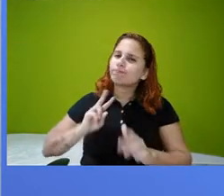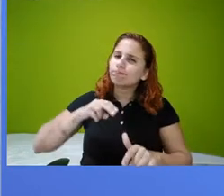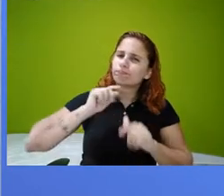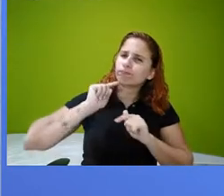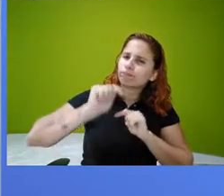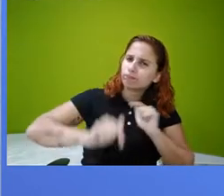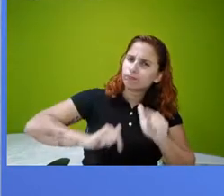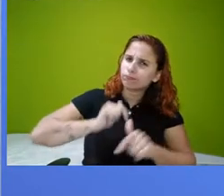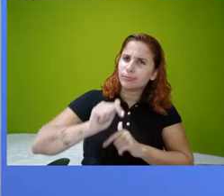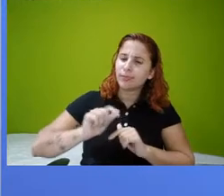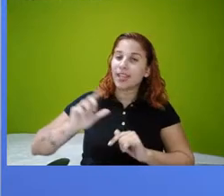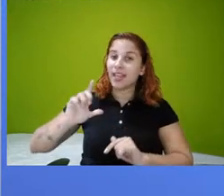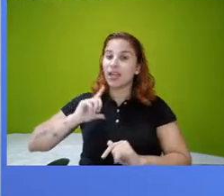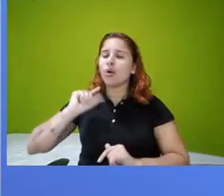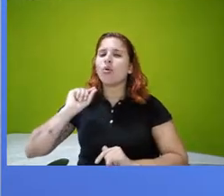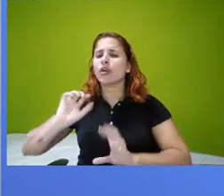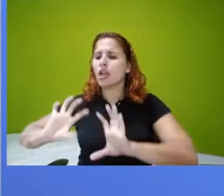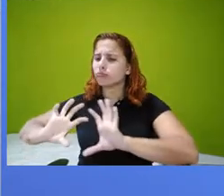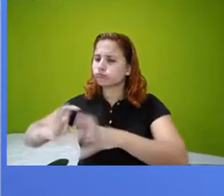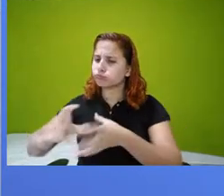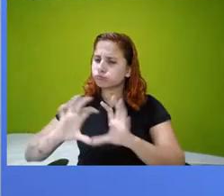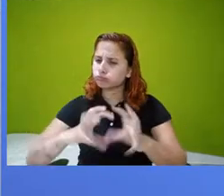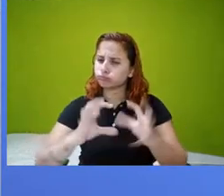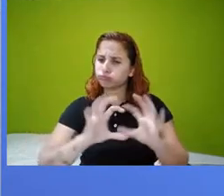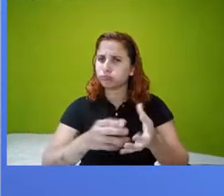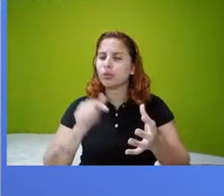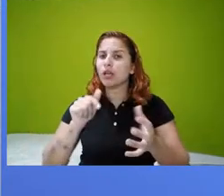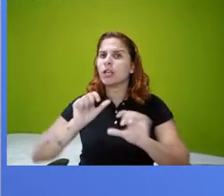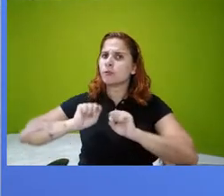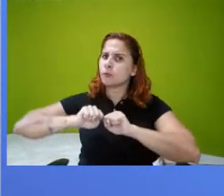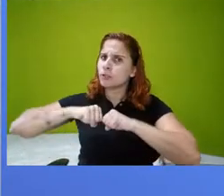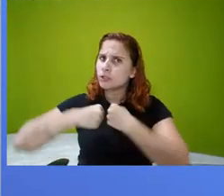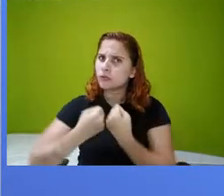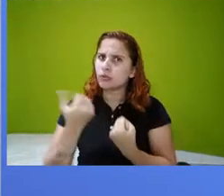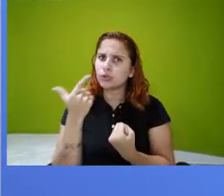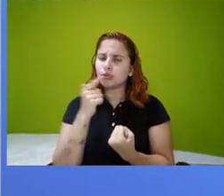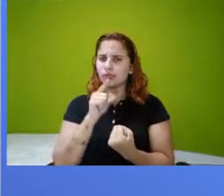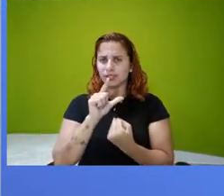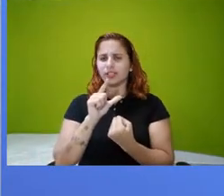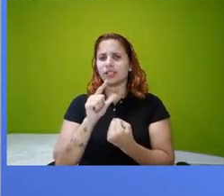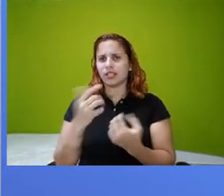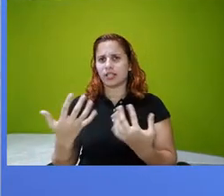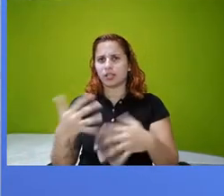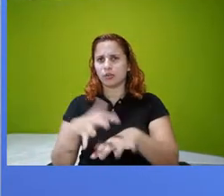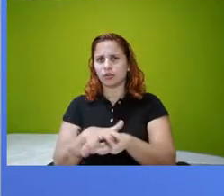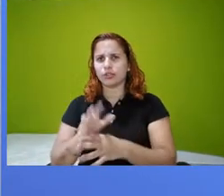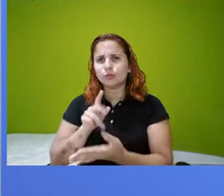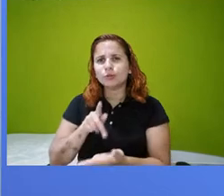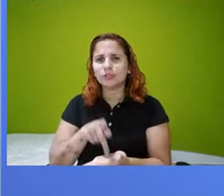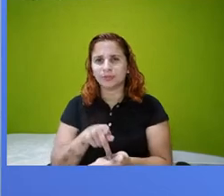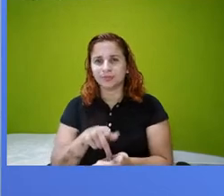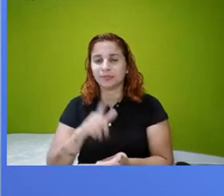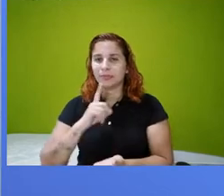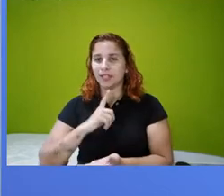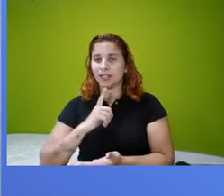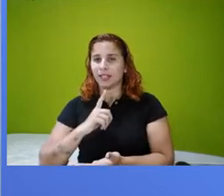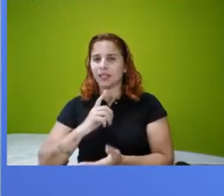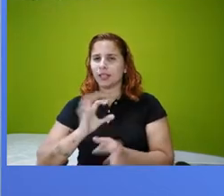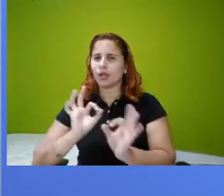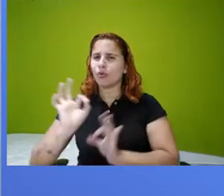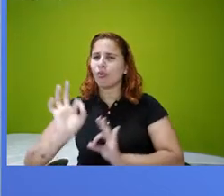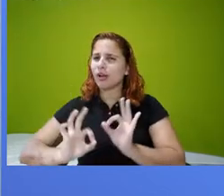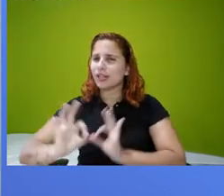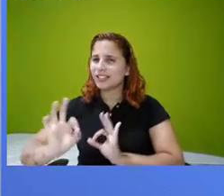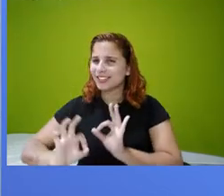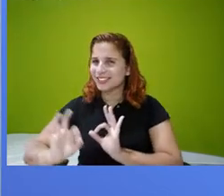que a reunião de esforços, de políticas, de ações ali no território. Então, o que ele cria, na verdade, são comitês para